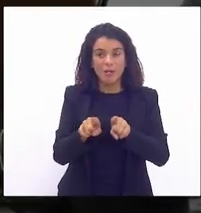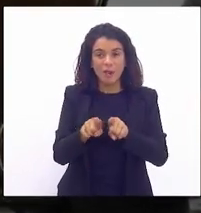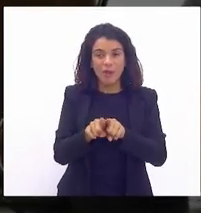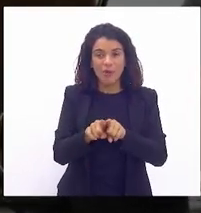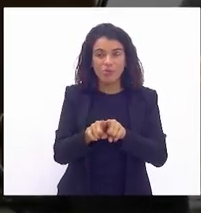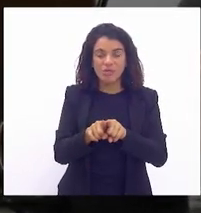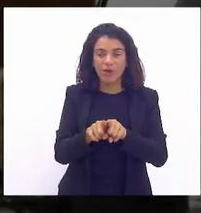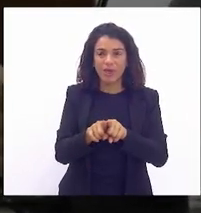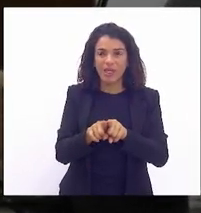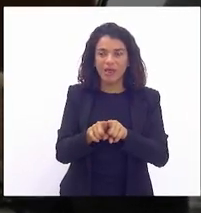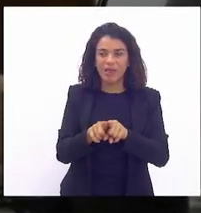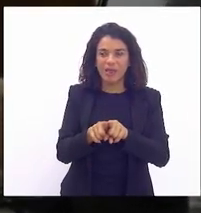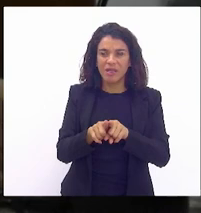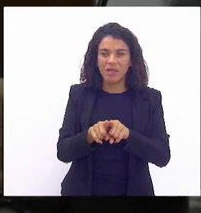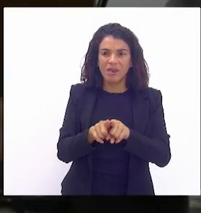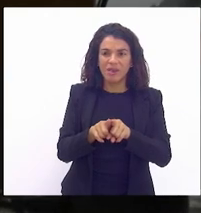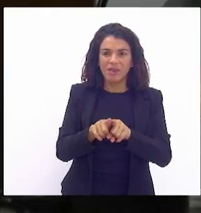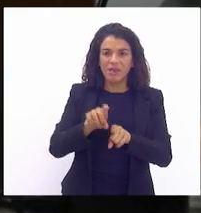terminal